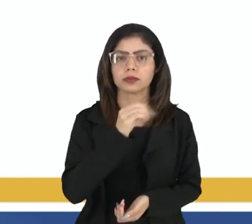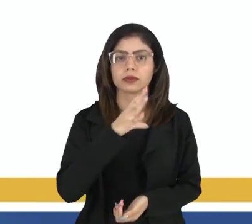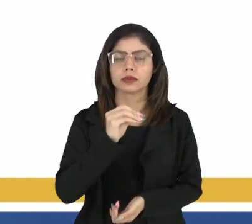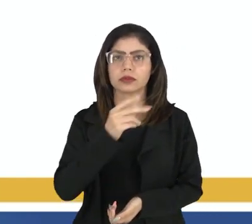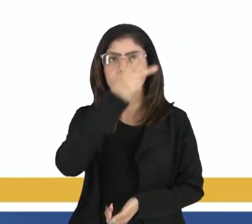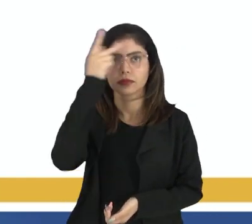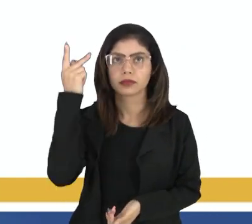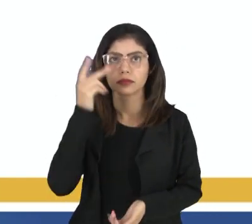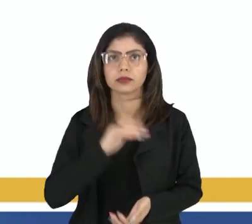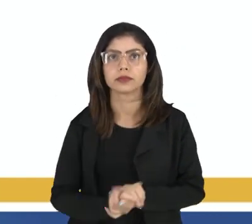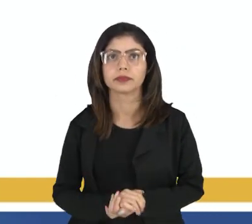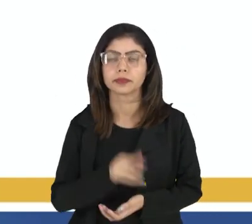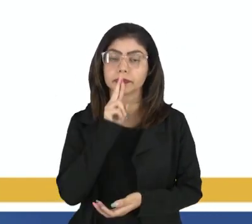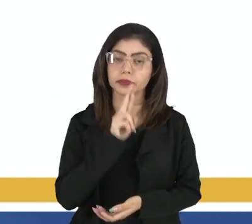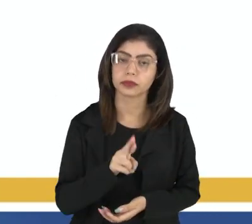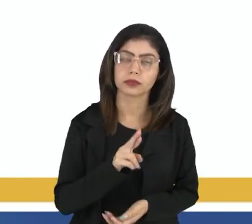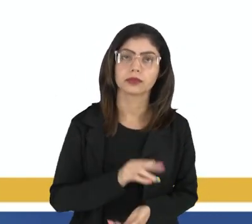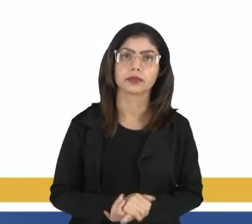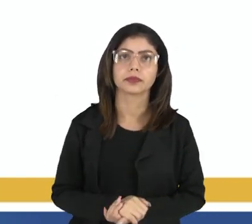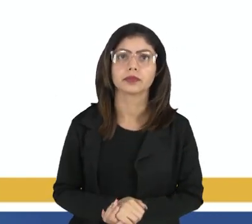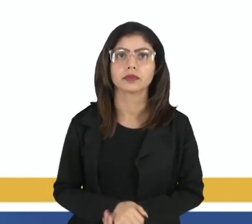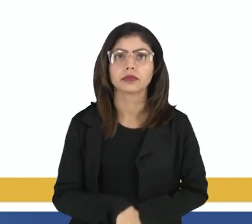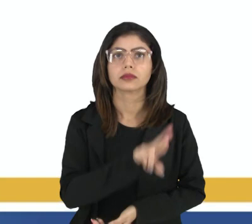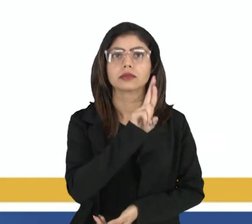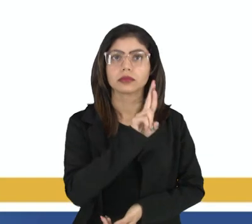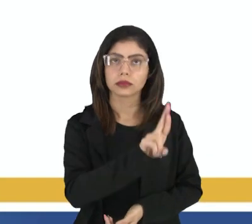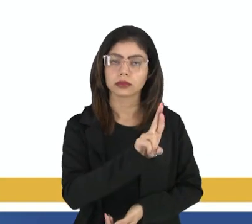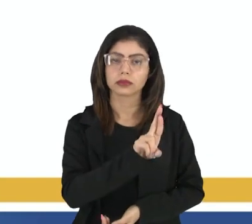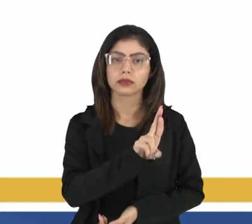180 passageiros. Calculemos.